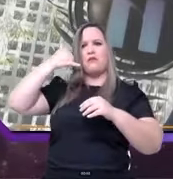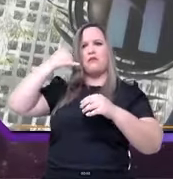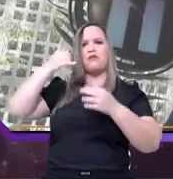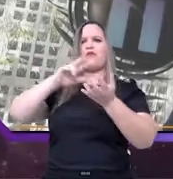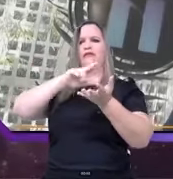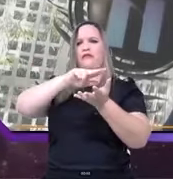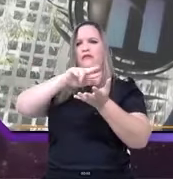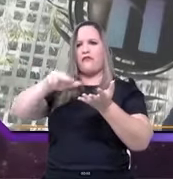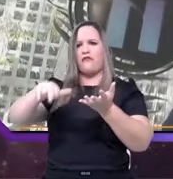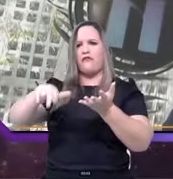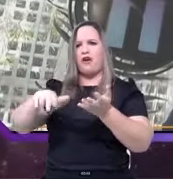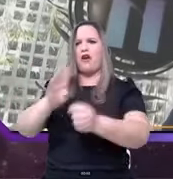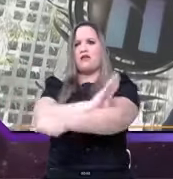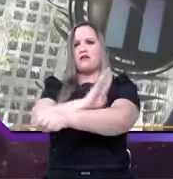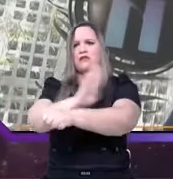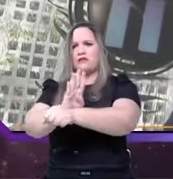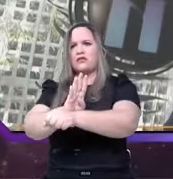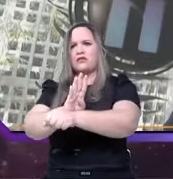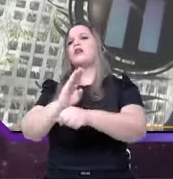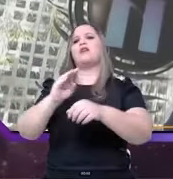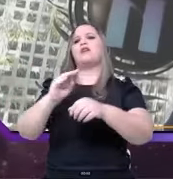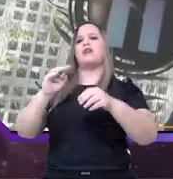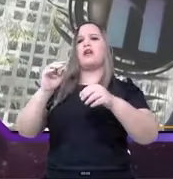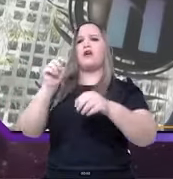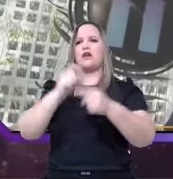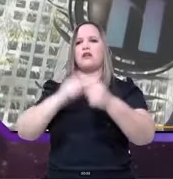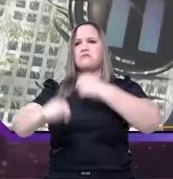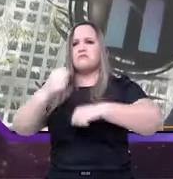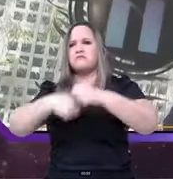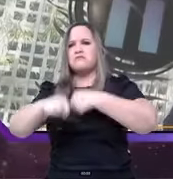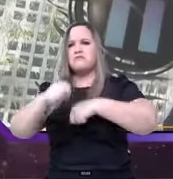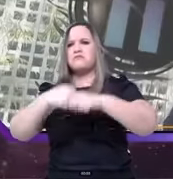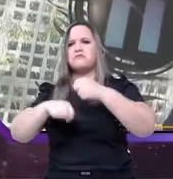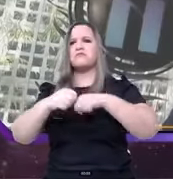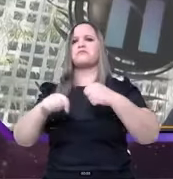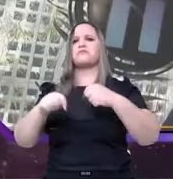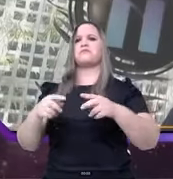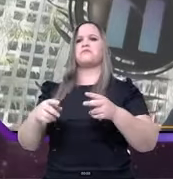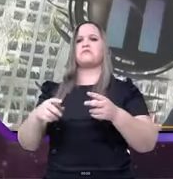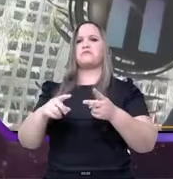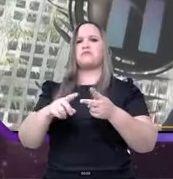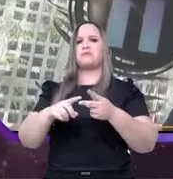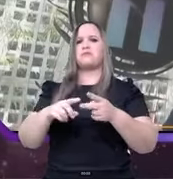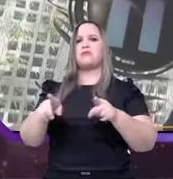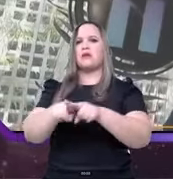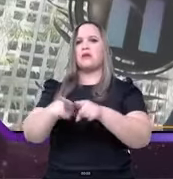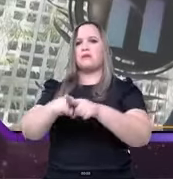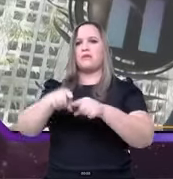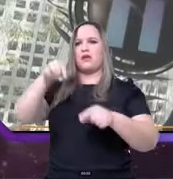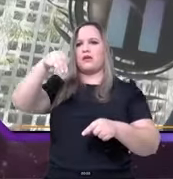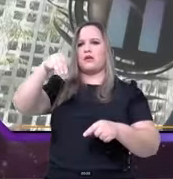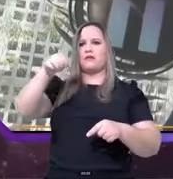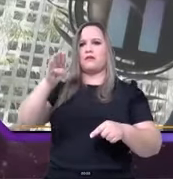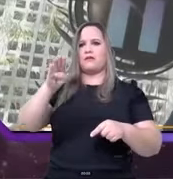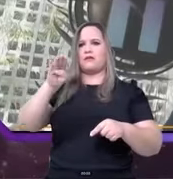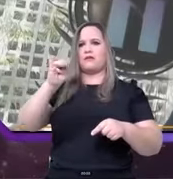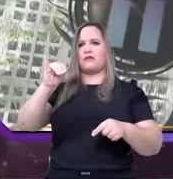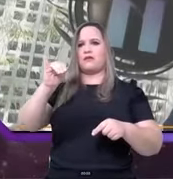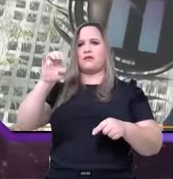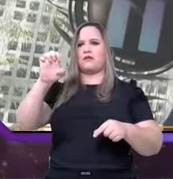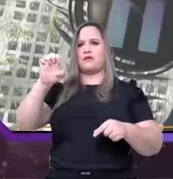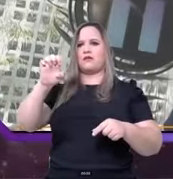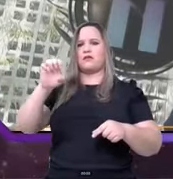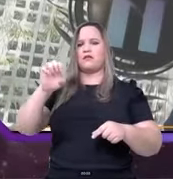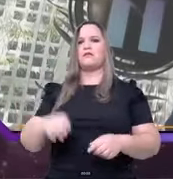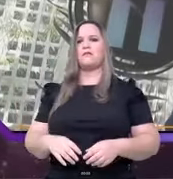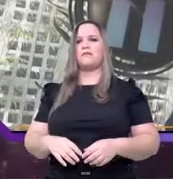computação pela UCB, bacharel em administração pela UFES, possui MBA em finanças pela INSET